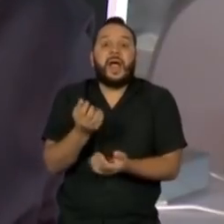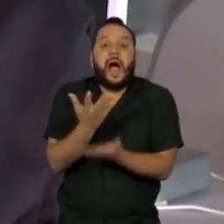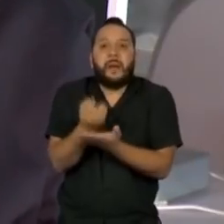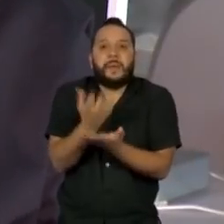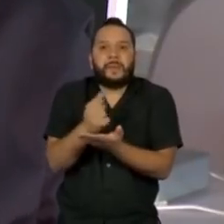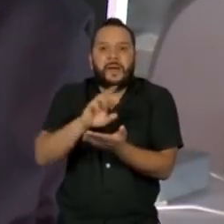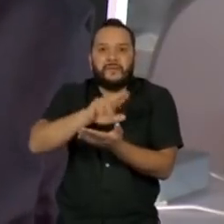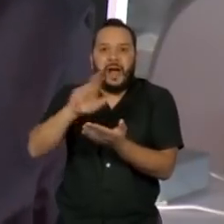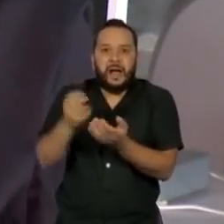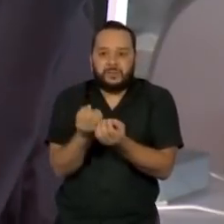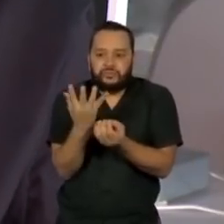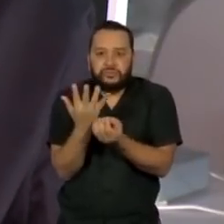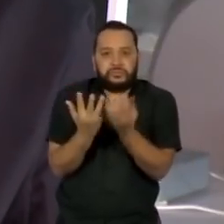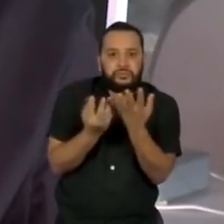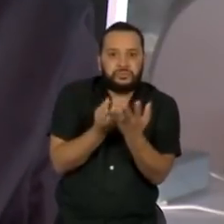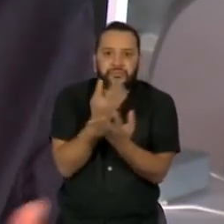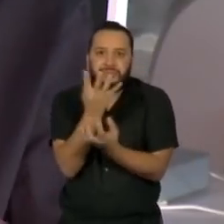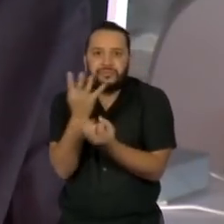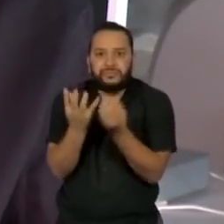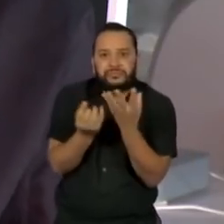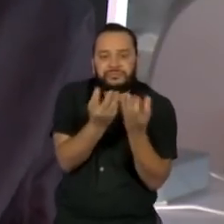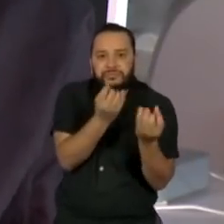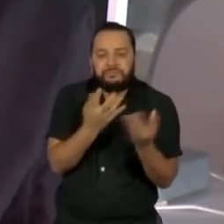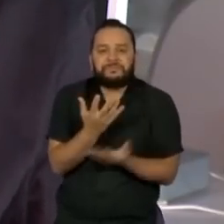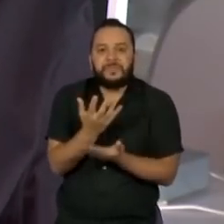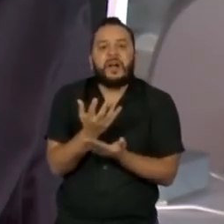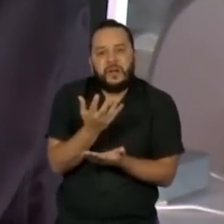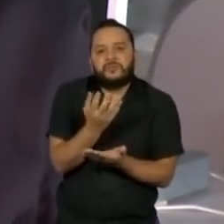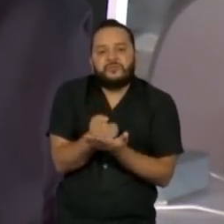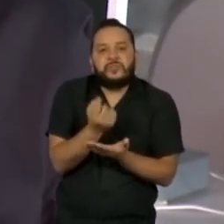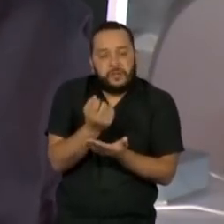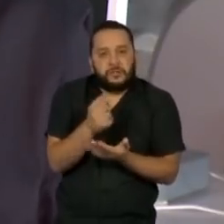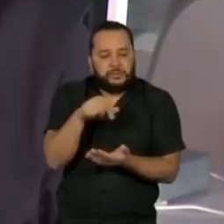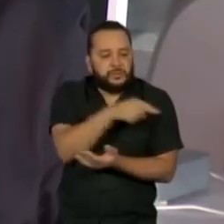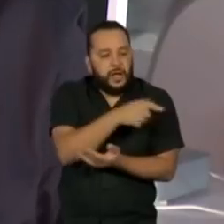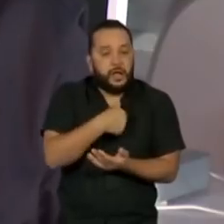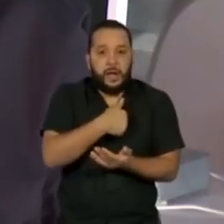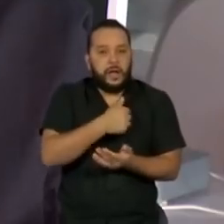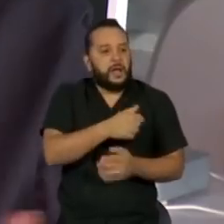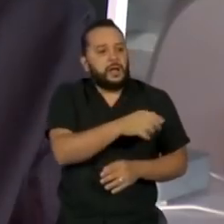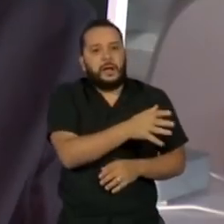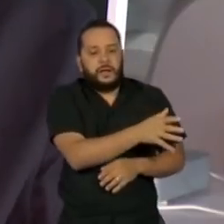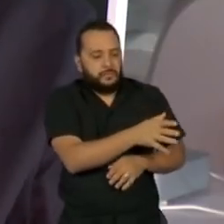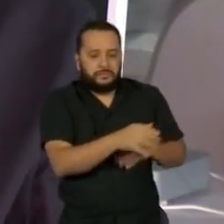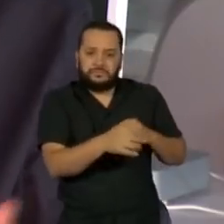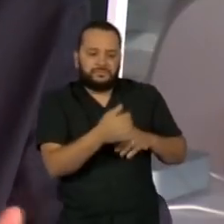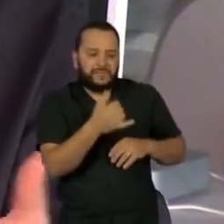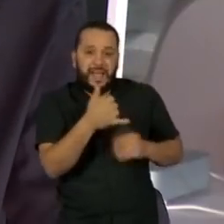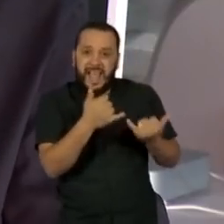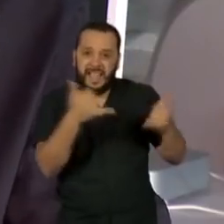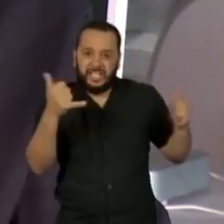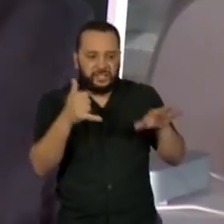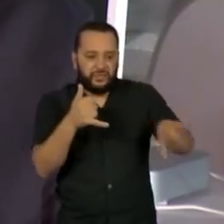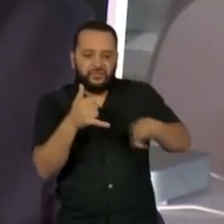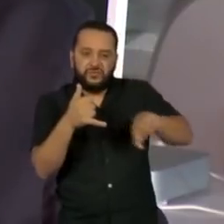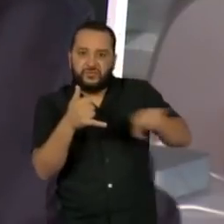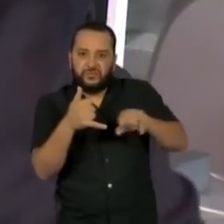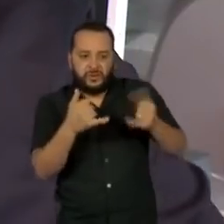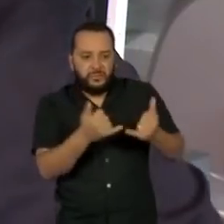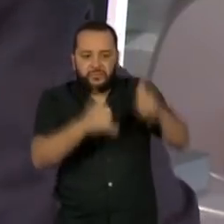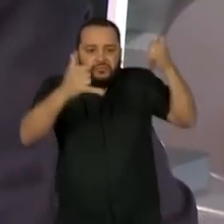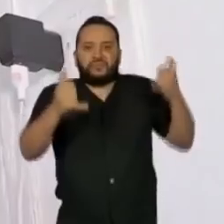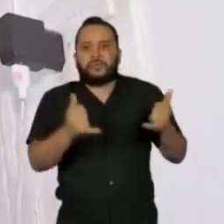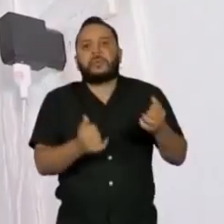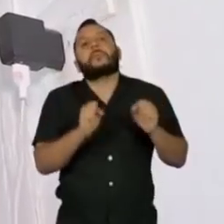sua bateria, você pode até mesmo acontecer de causar um curto-circuito, uma faísca, e isso pode provocar